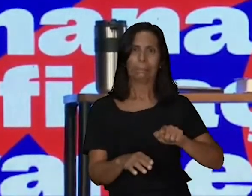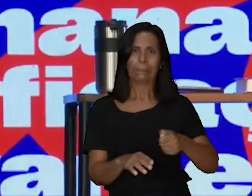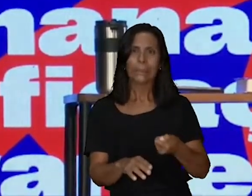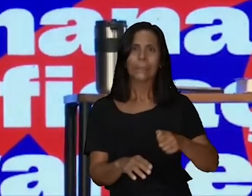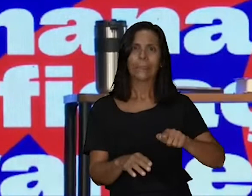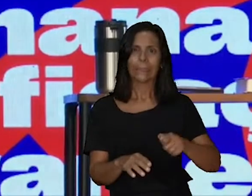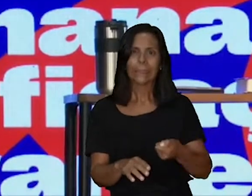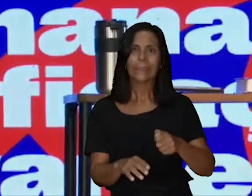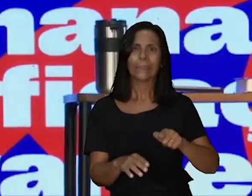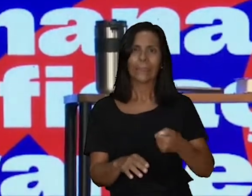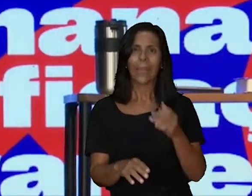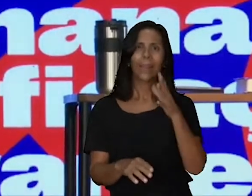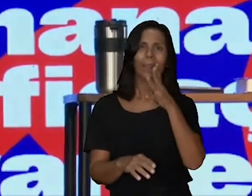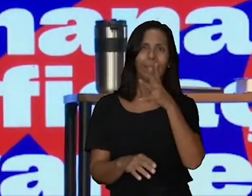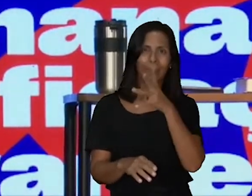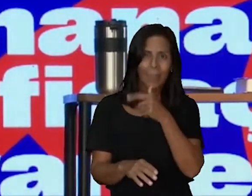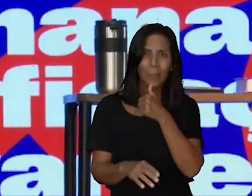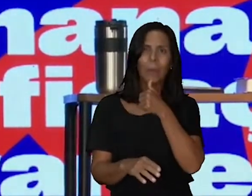pegar.